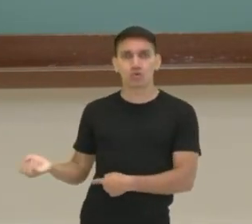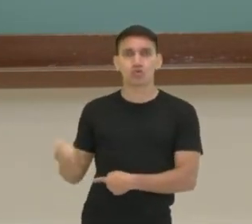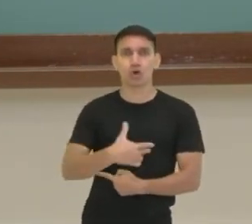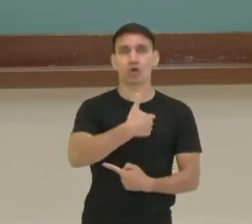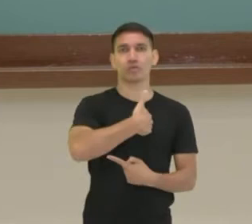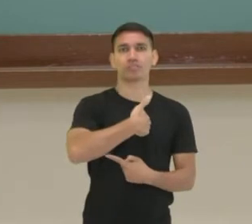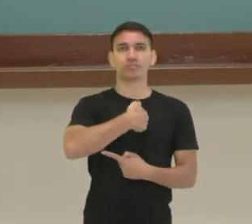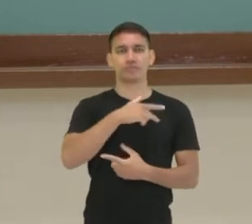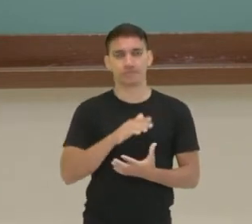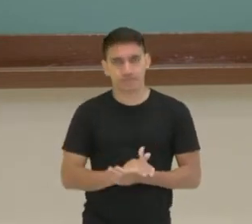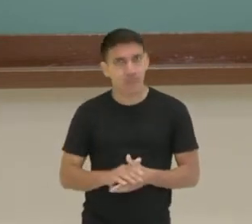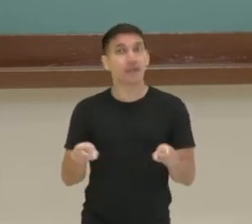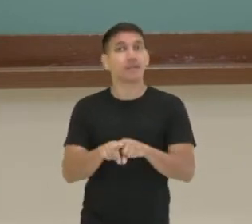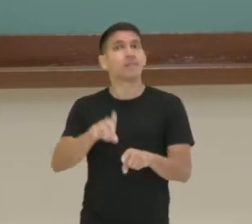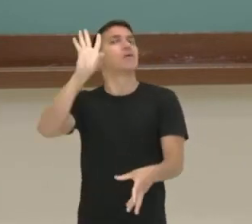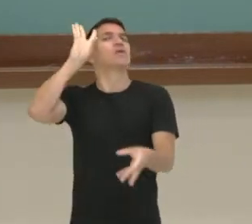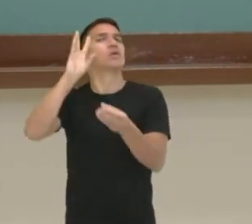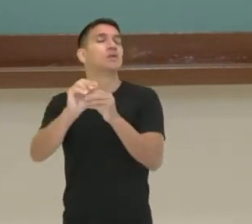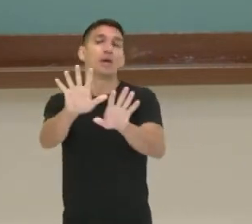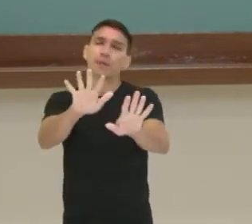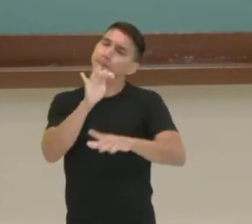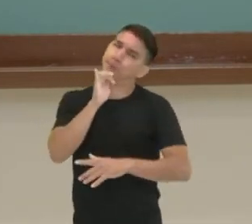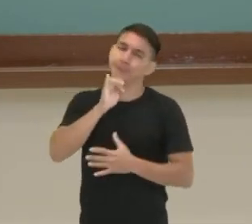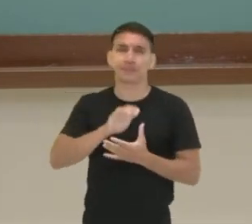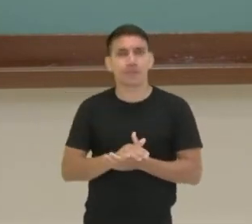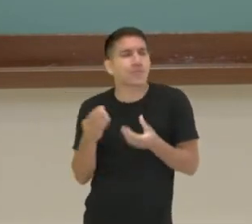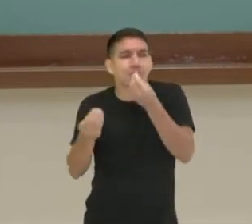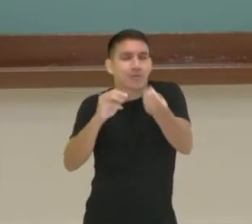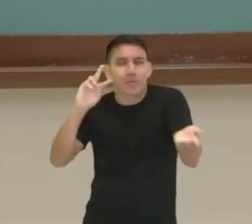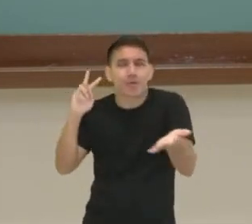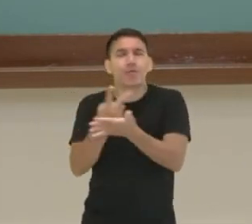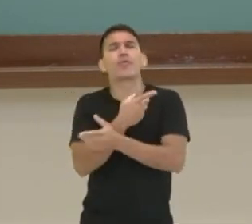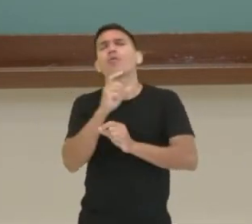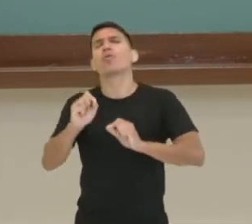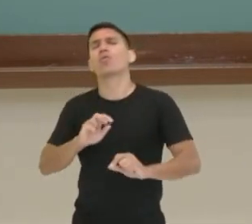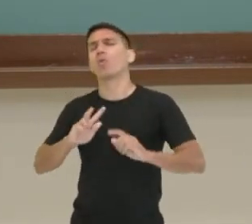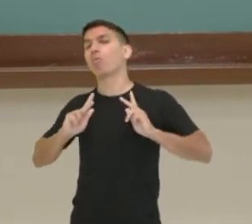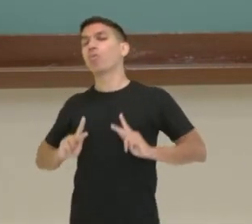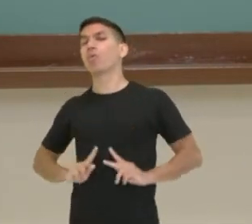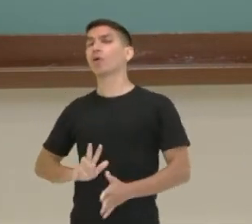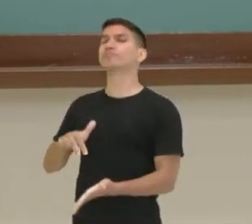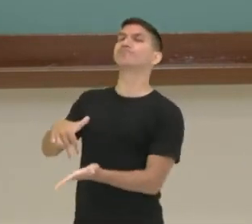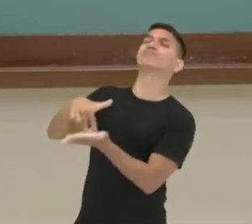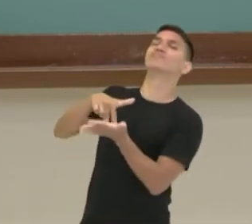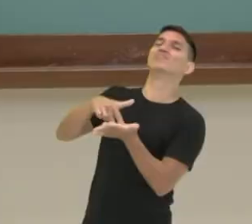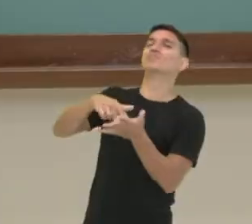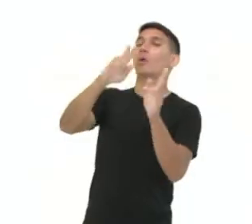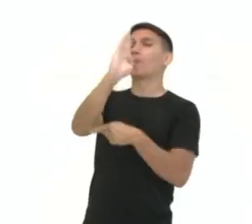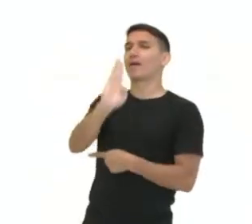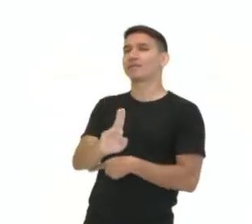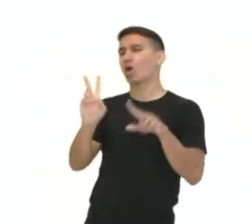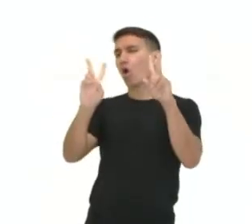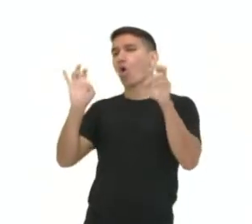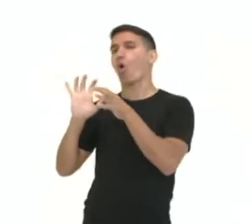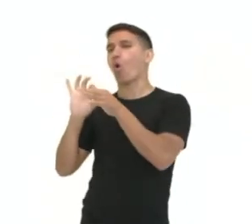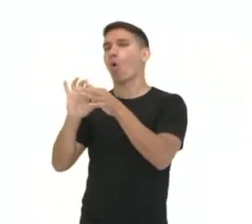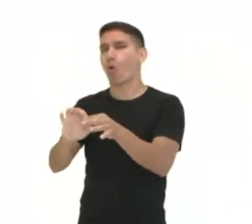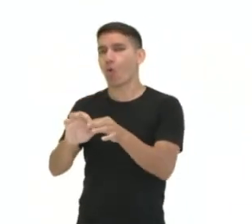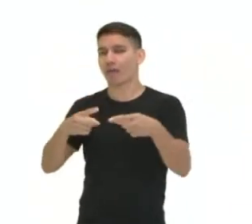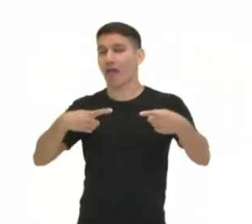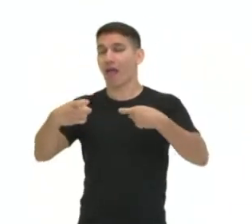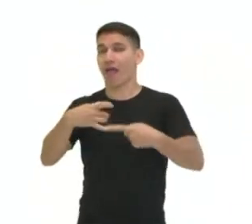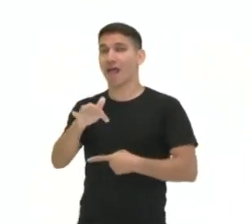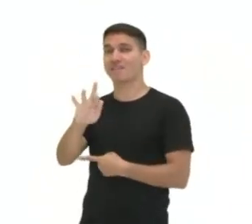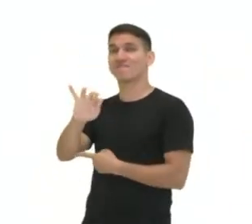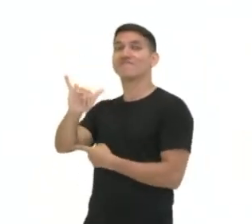E também compreender aí, por exemplo, como o Brasil vai se posicionar dentro daquele contexto da Guerra Fria, que ocorre após o